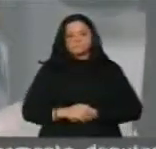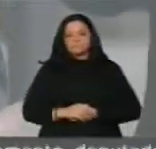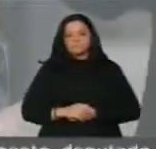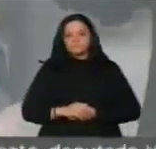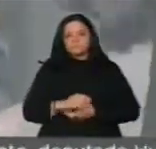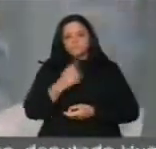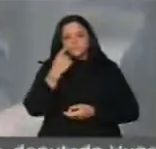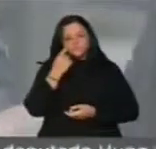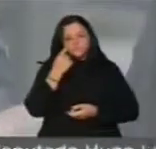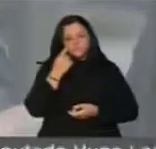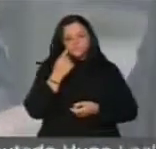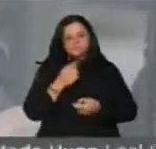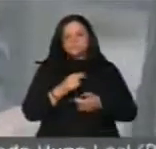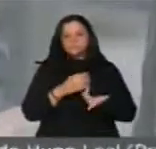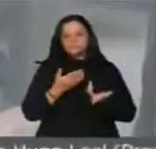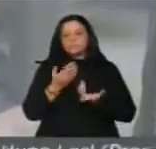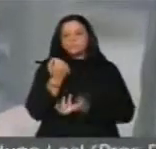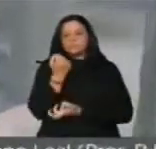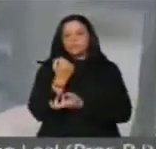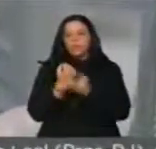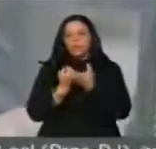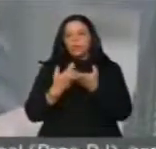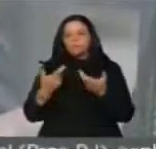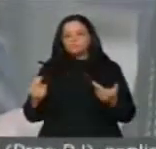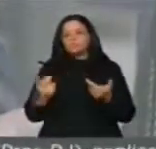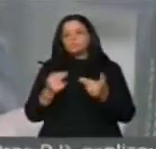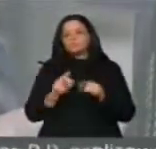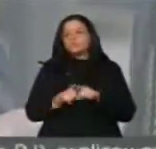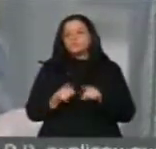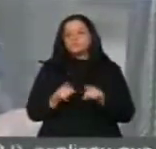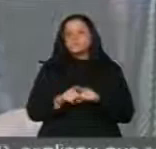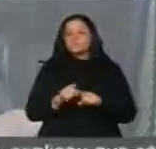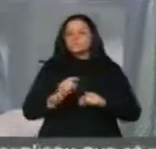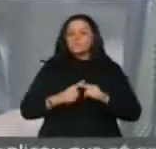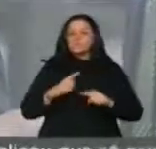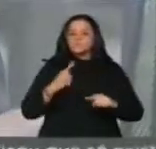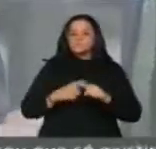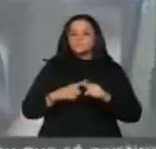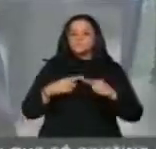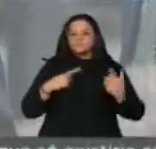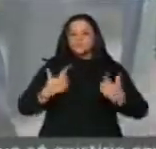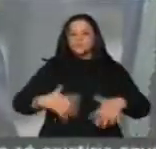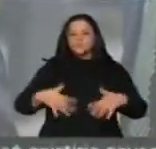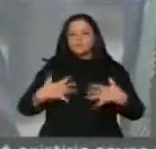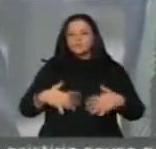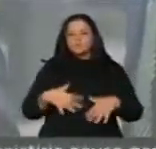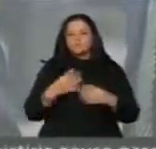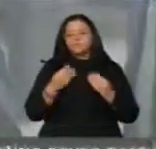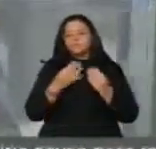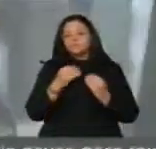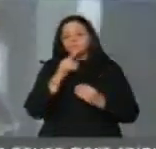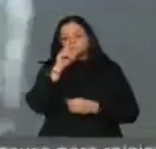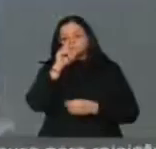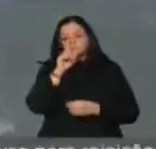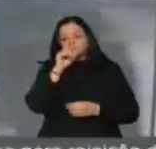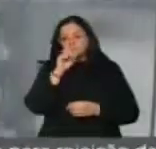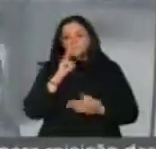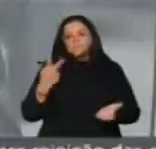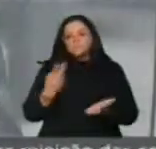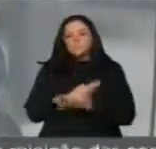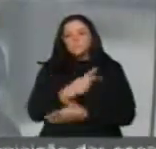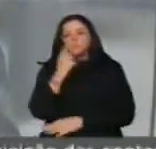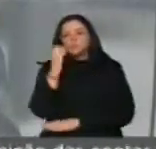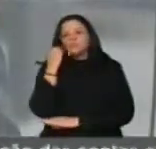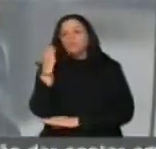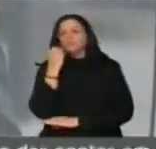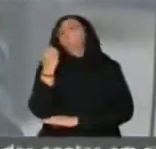apegado a preciosismos burocráticos numa situação tão grave como passa o estado do Rio Grande do Sul. Serão necessários